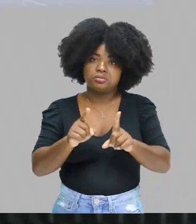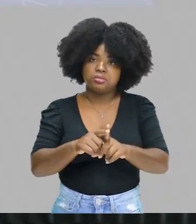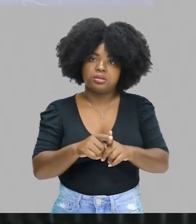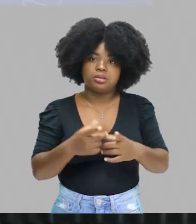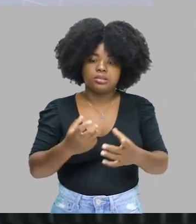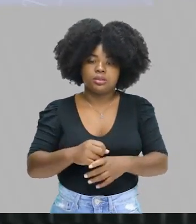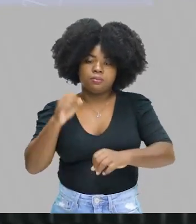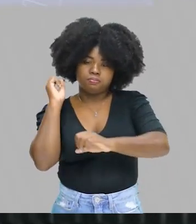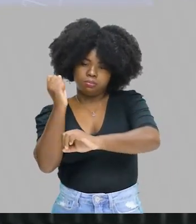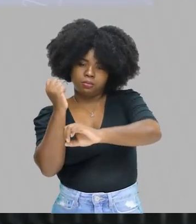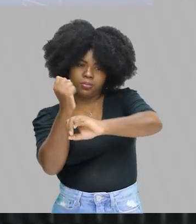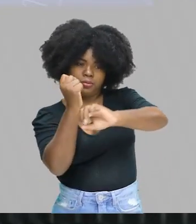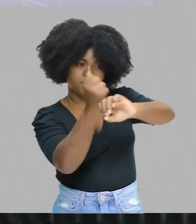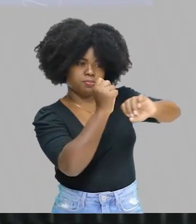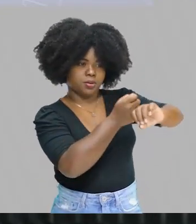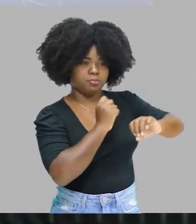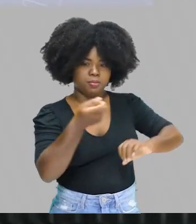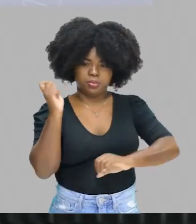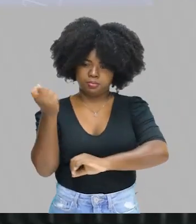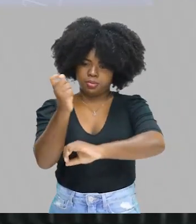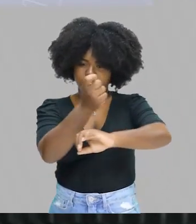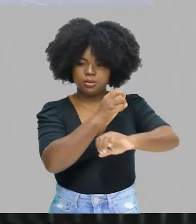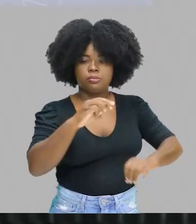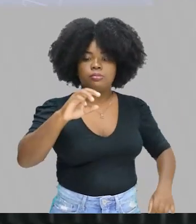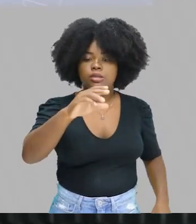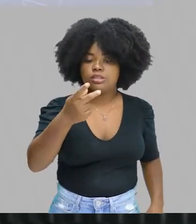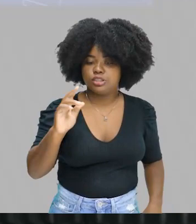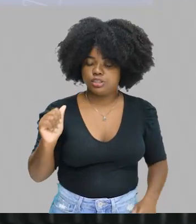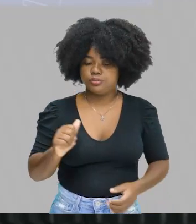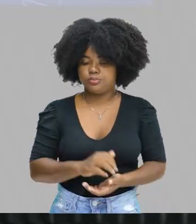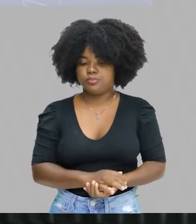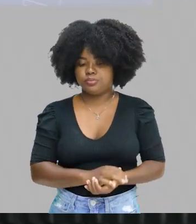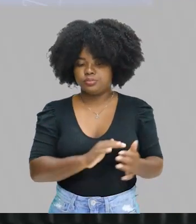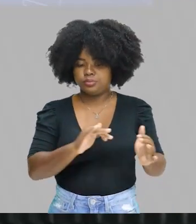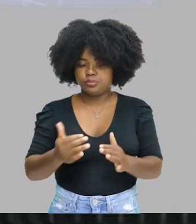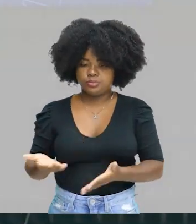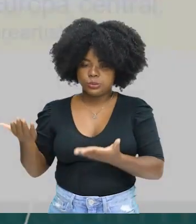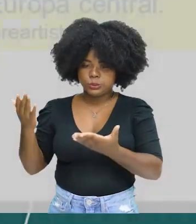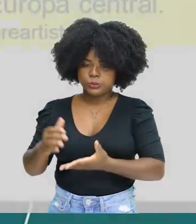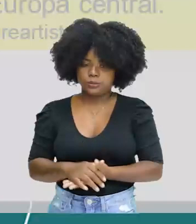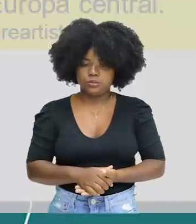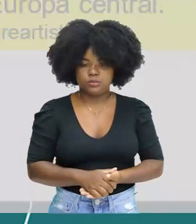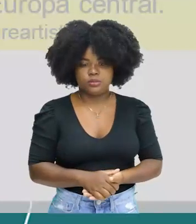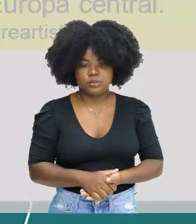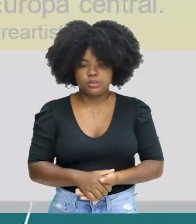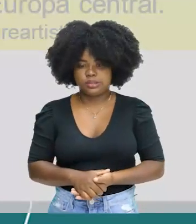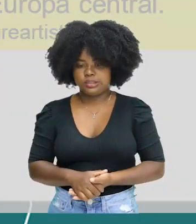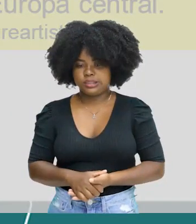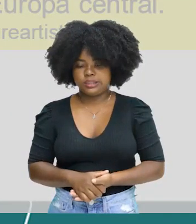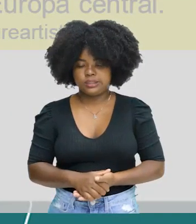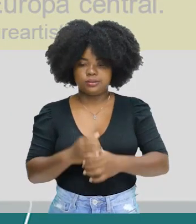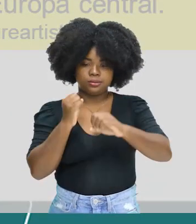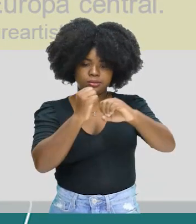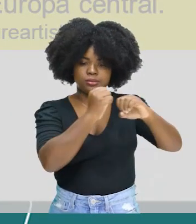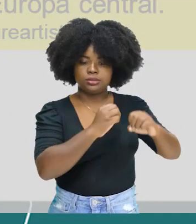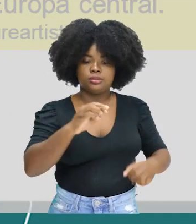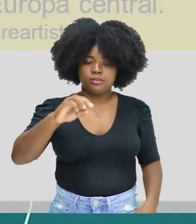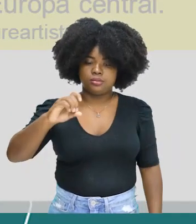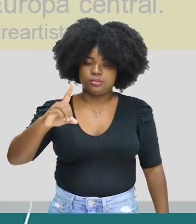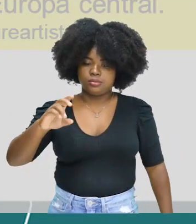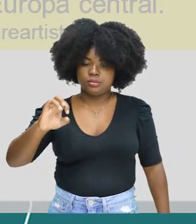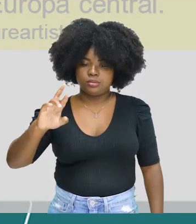ele vai sendo batido, deixa manchas, e a pátina, que é uma estrutura de envelhecimento. Ó, a escultura em